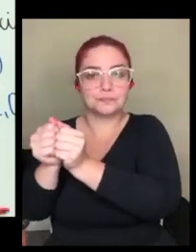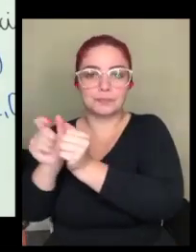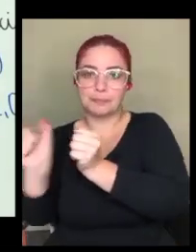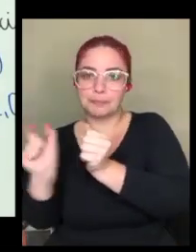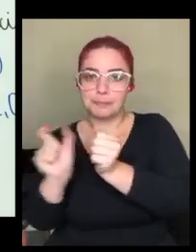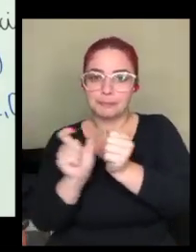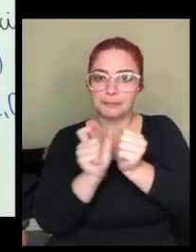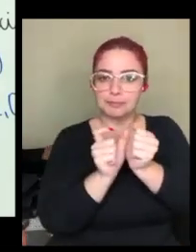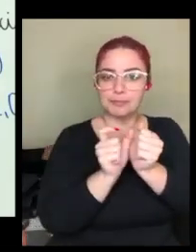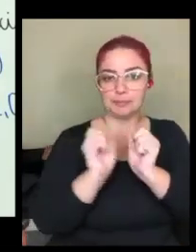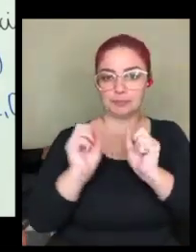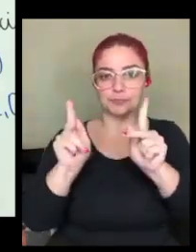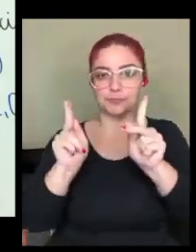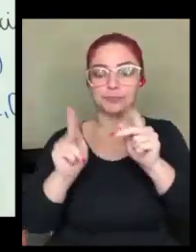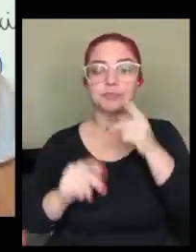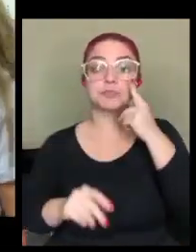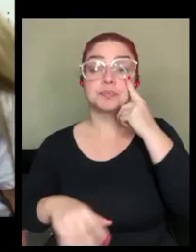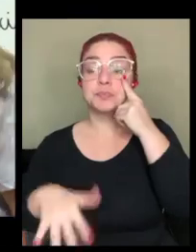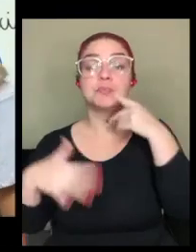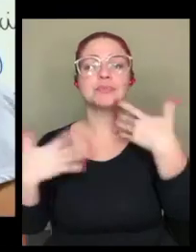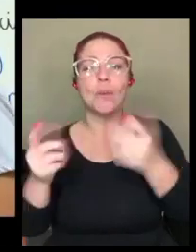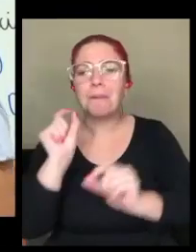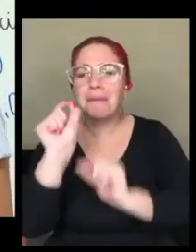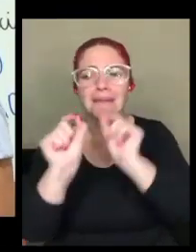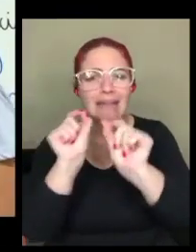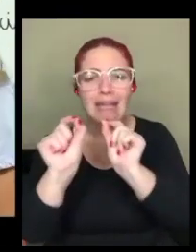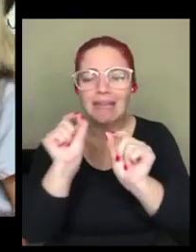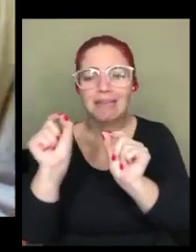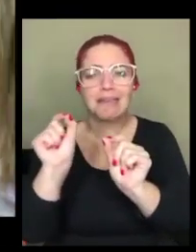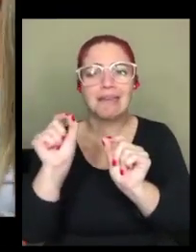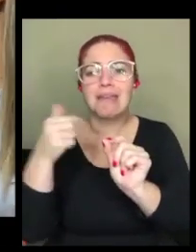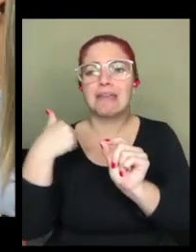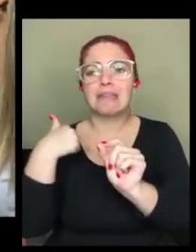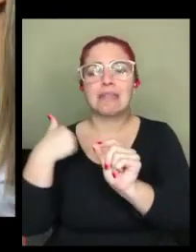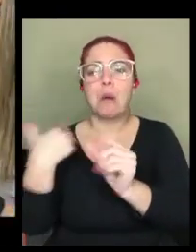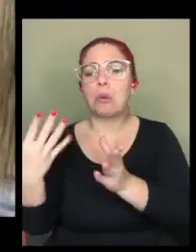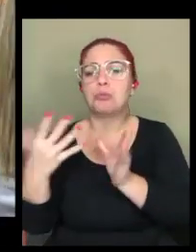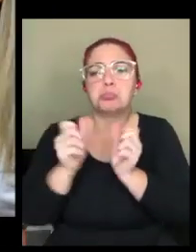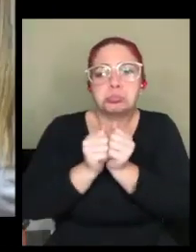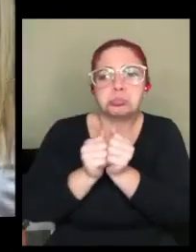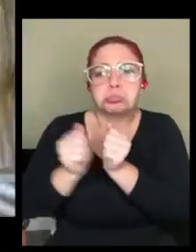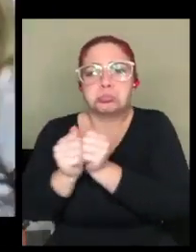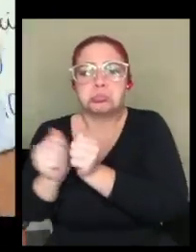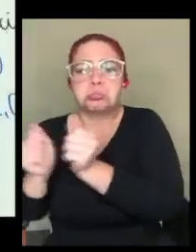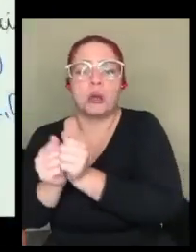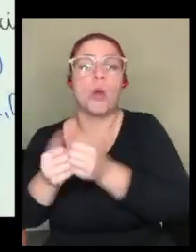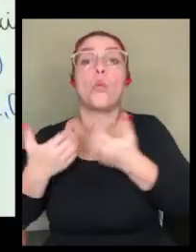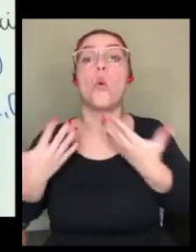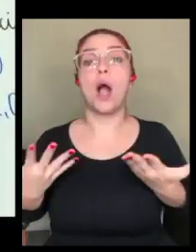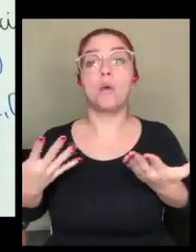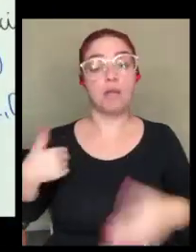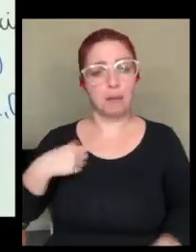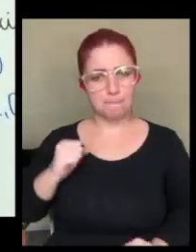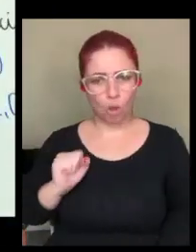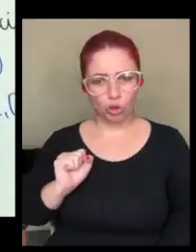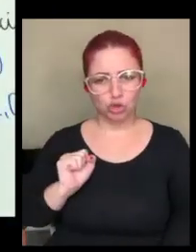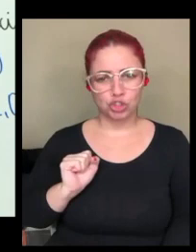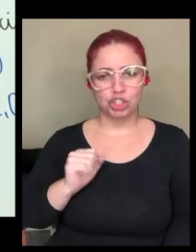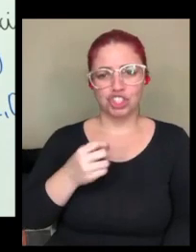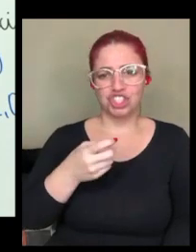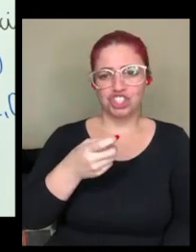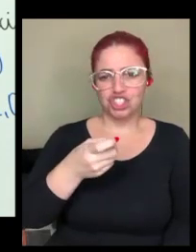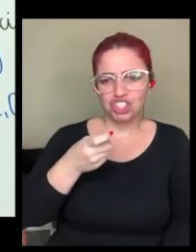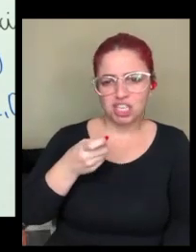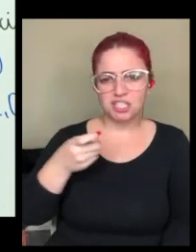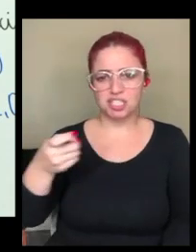de termos possíveis dessa expressão. Então, quem é aqui que dá para eu juntar? Eu posso juntar duas